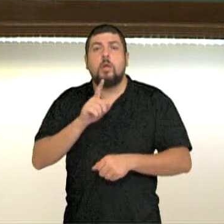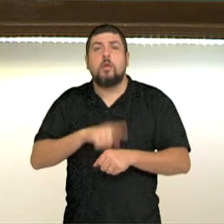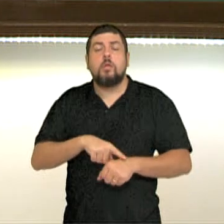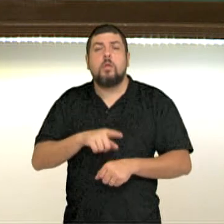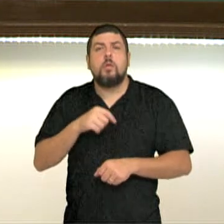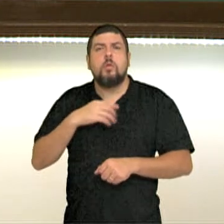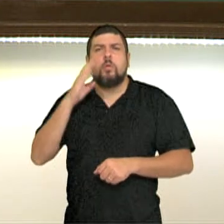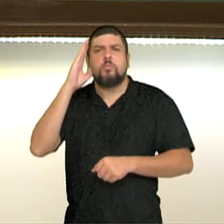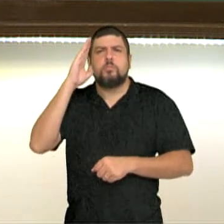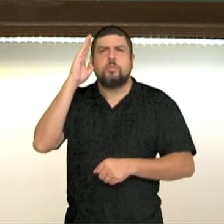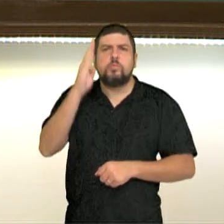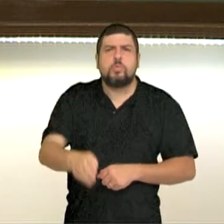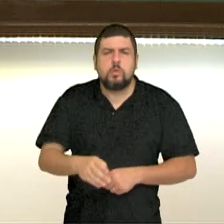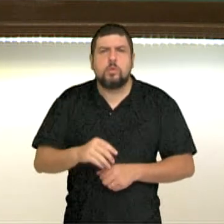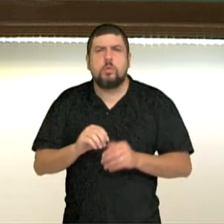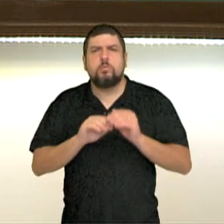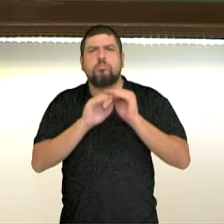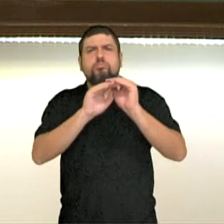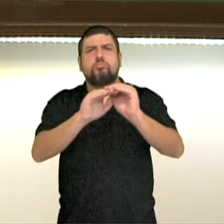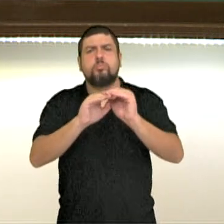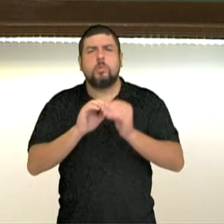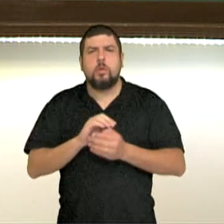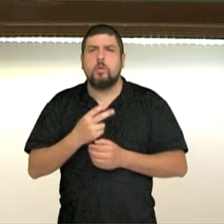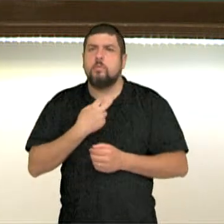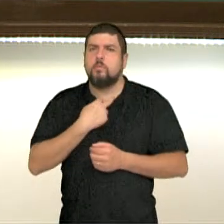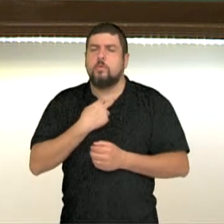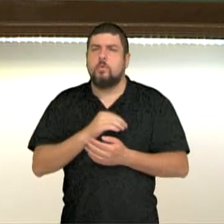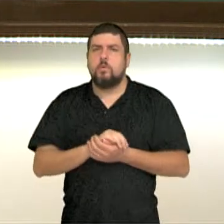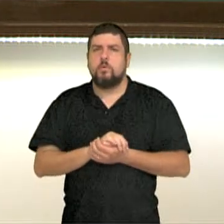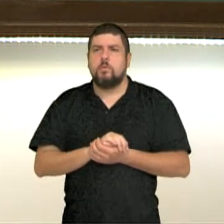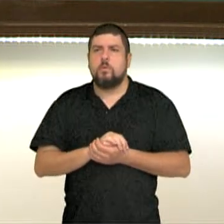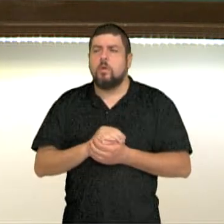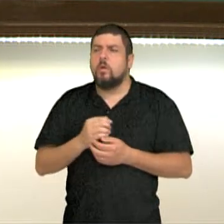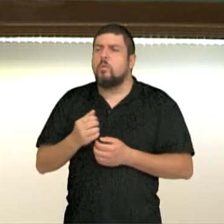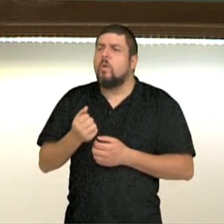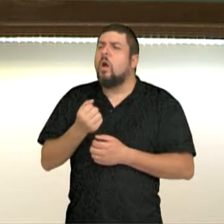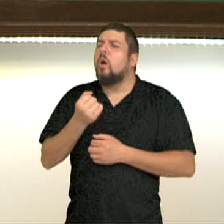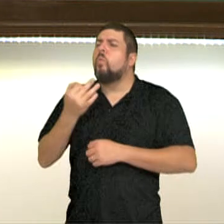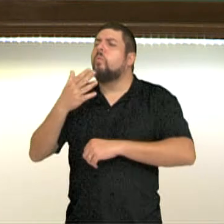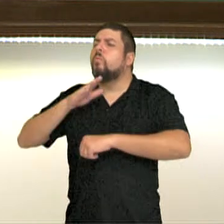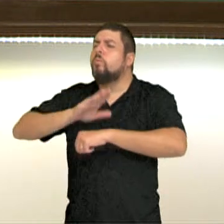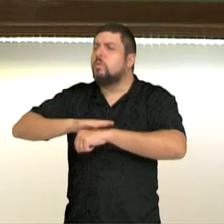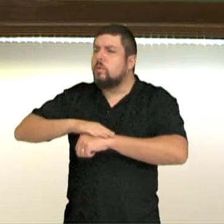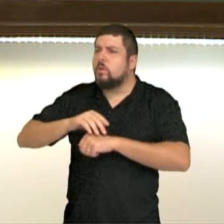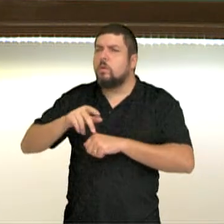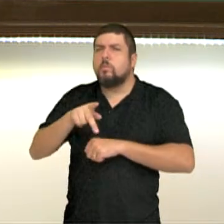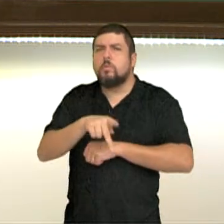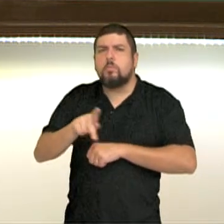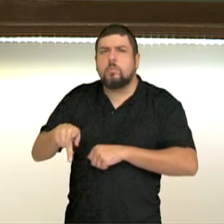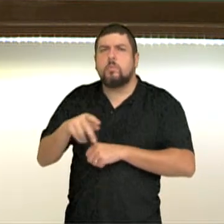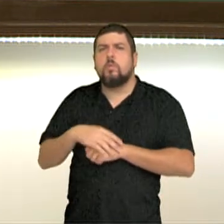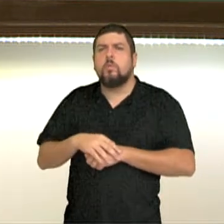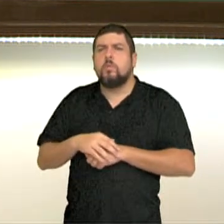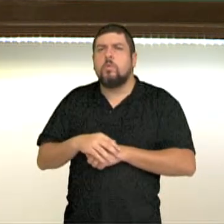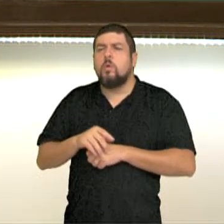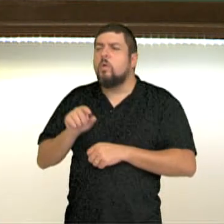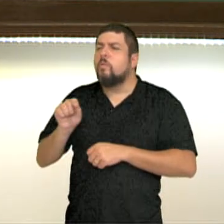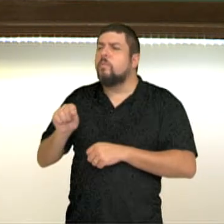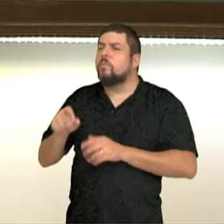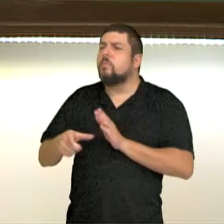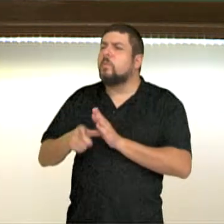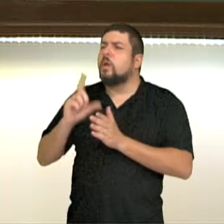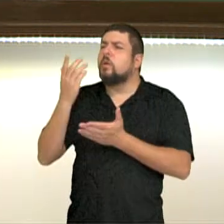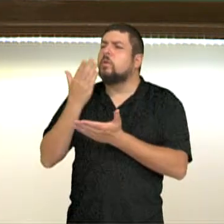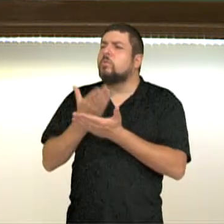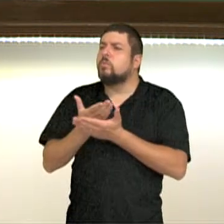pergunta específica. Você pode perguntar: olha, professora, quanto tempo você trabalha como professora? Quais foram as coisas que você